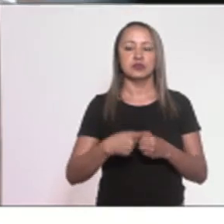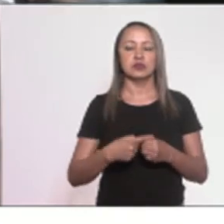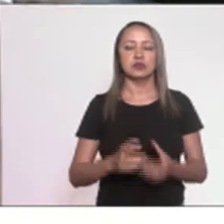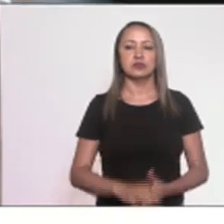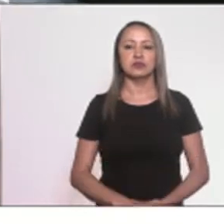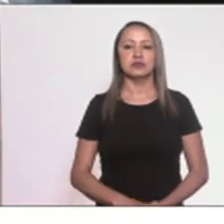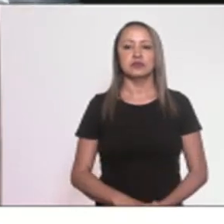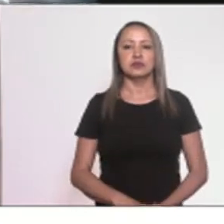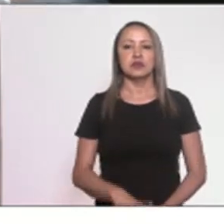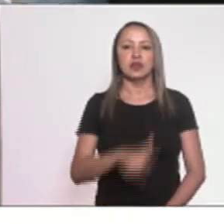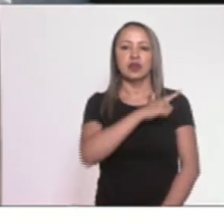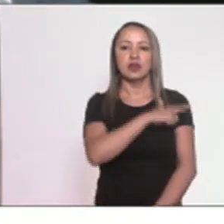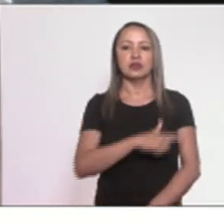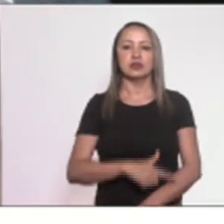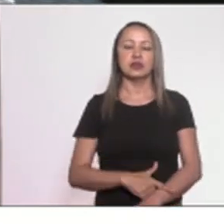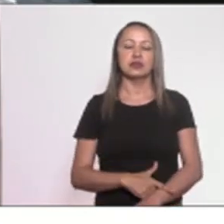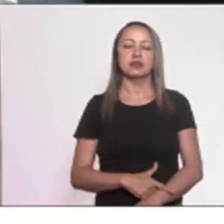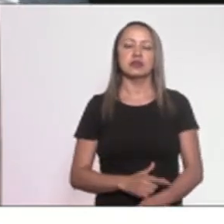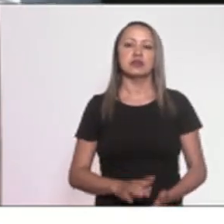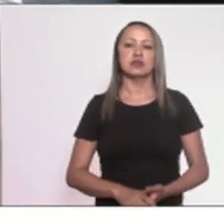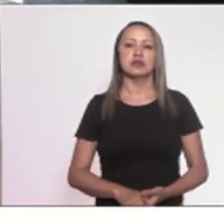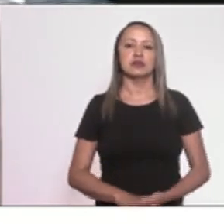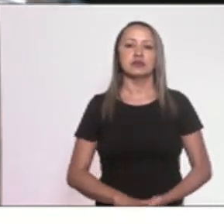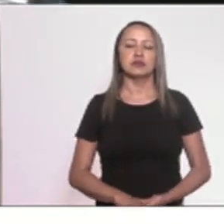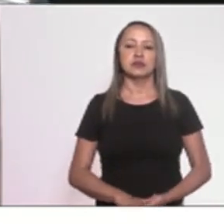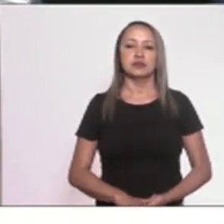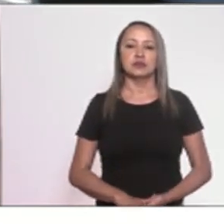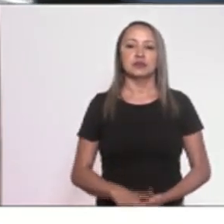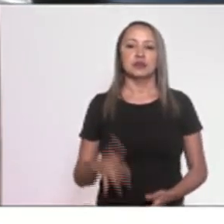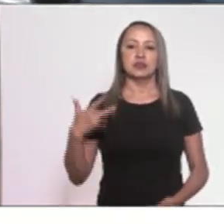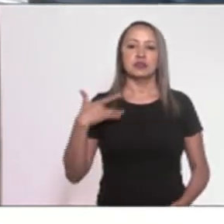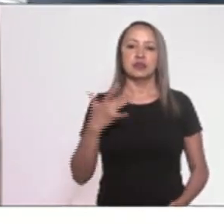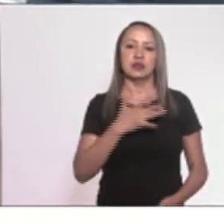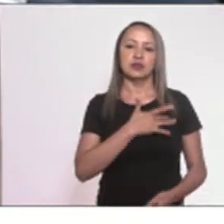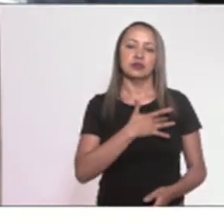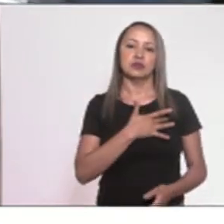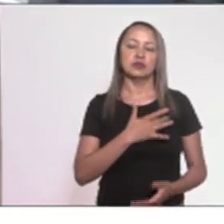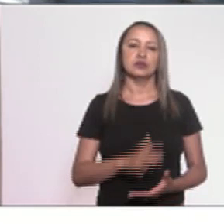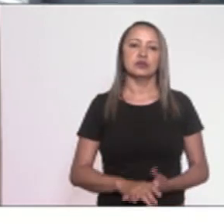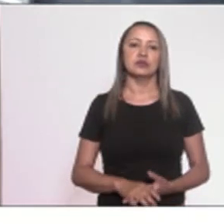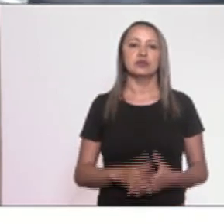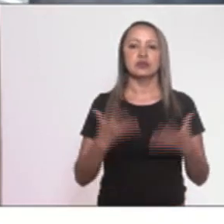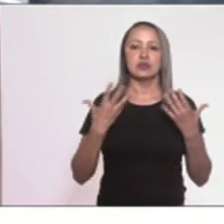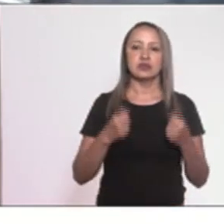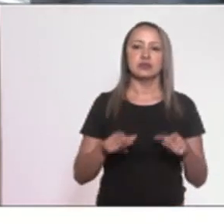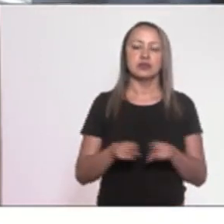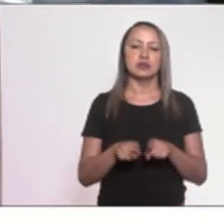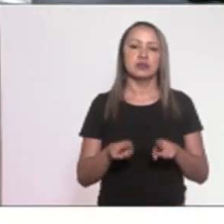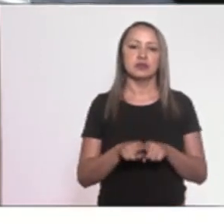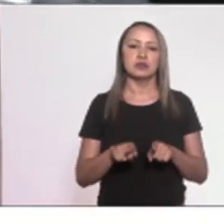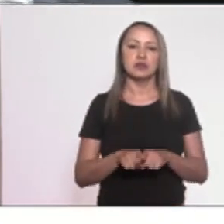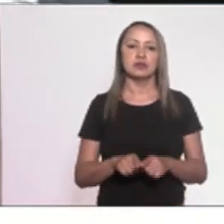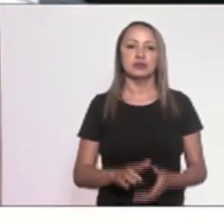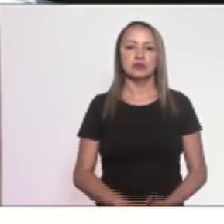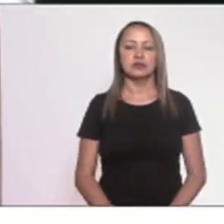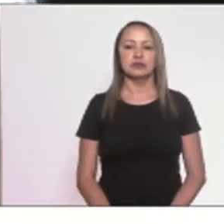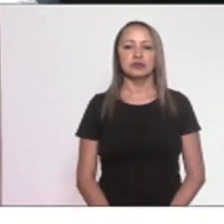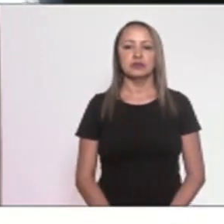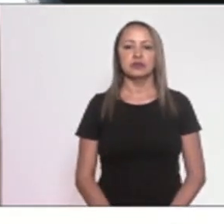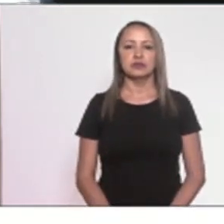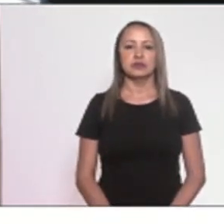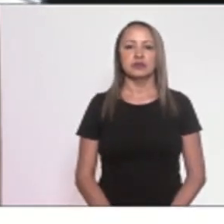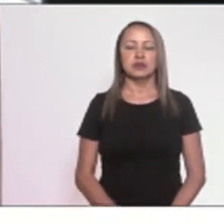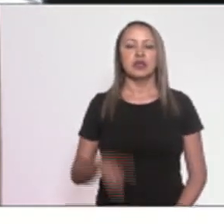de educação favorável com emendas. Saúde favorável, de orçamento, finanças, fiscalização financeira e controle favorável. Relatores,